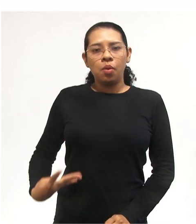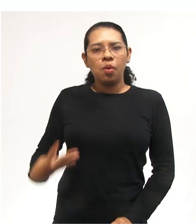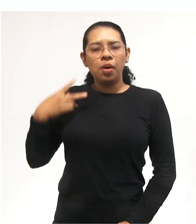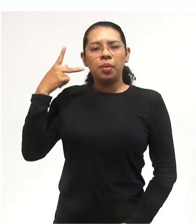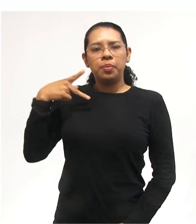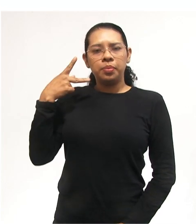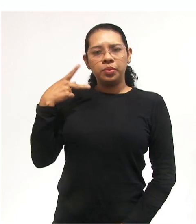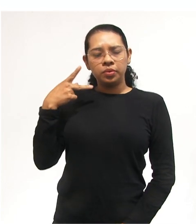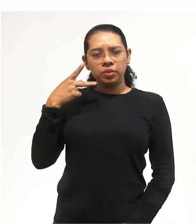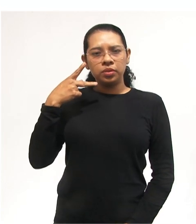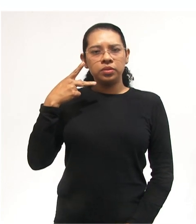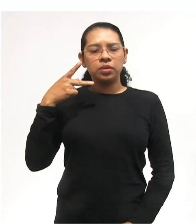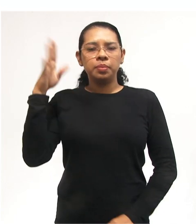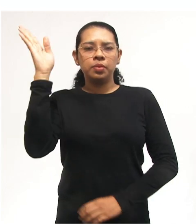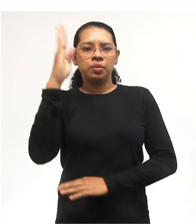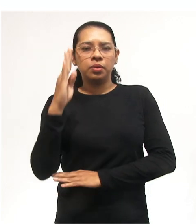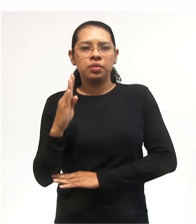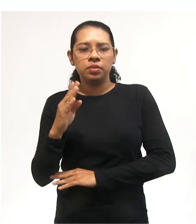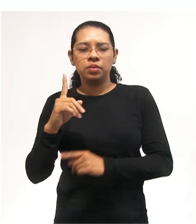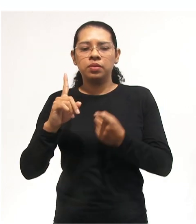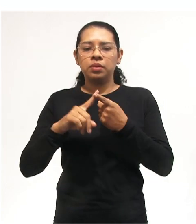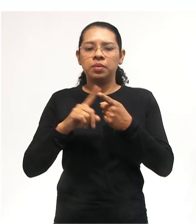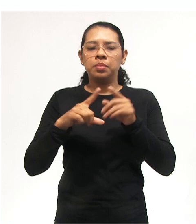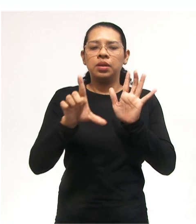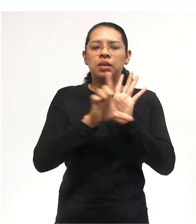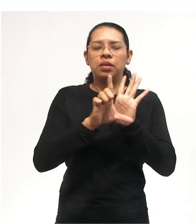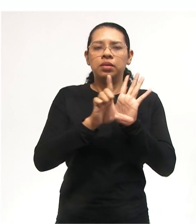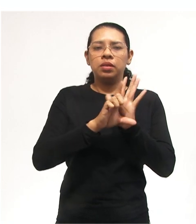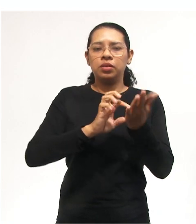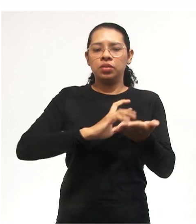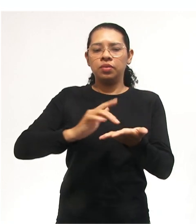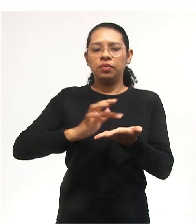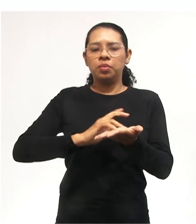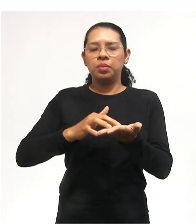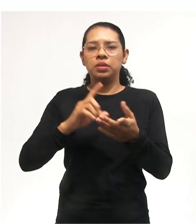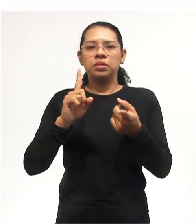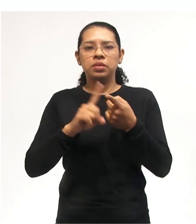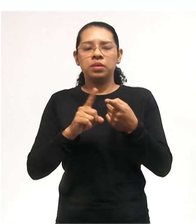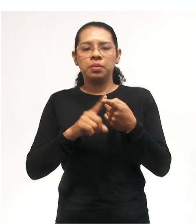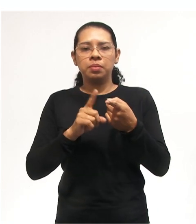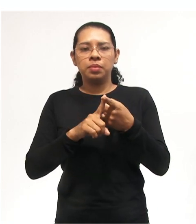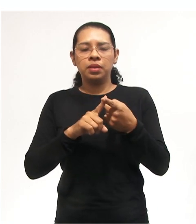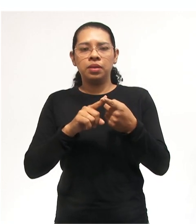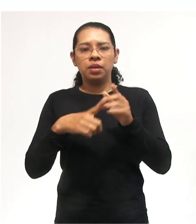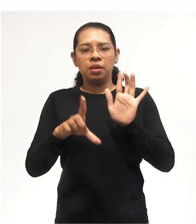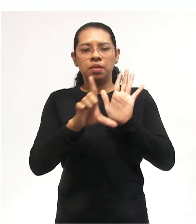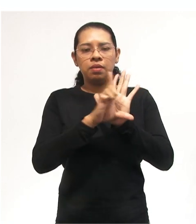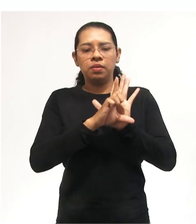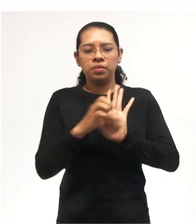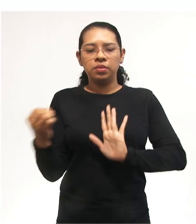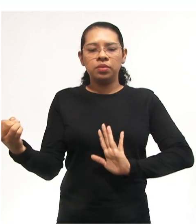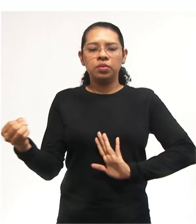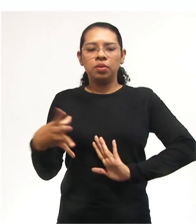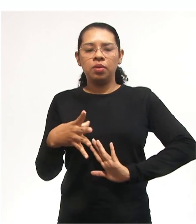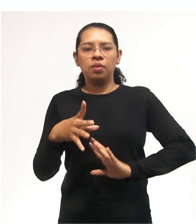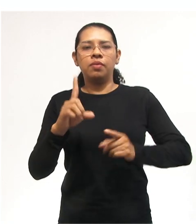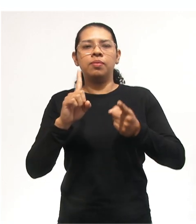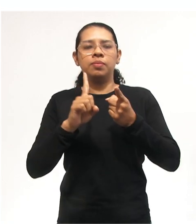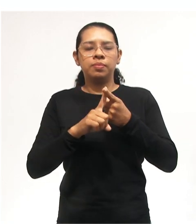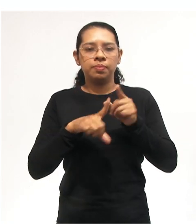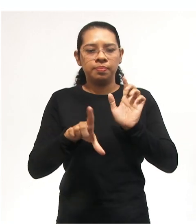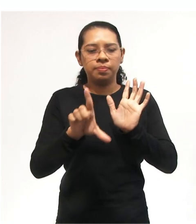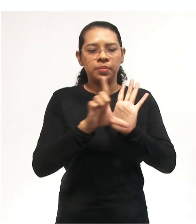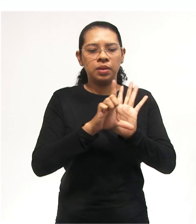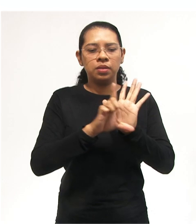de Informática, a Lei de Inovação, a Lei do Bem e o próprio Marco Legal da Ciência, Tecnologia e Inovação, que eu acabei de mencionar